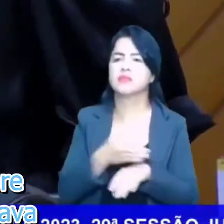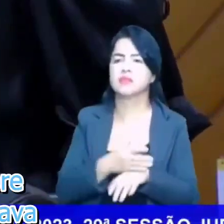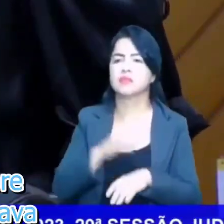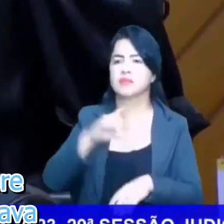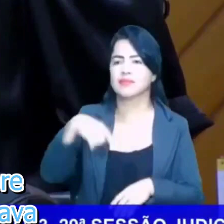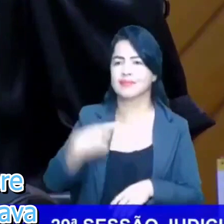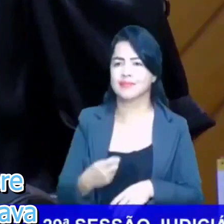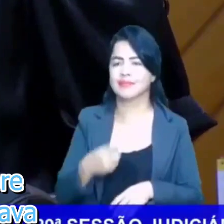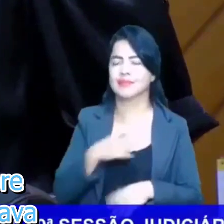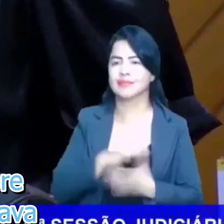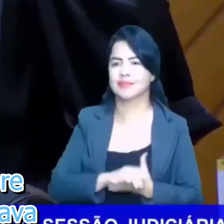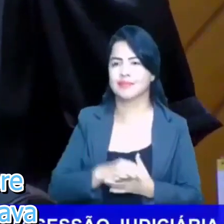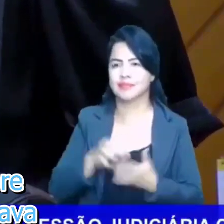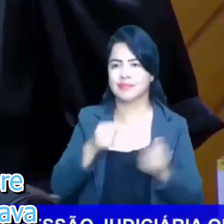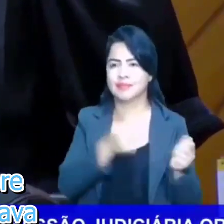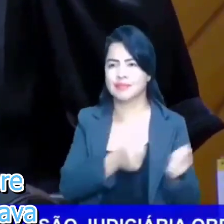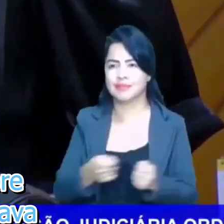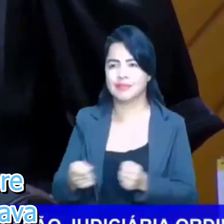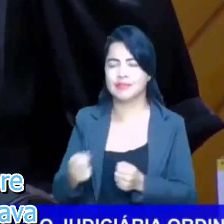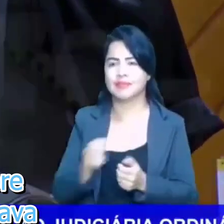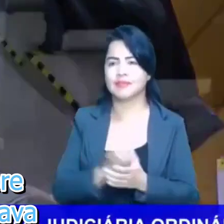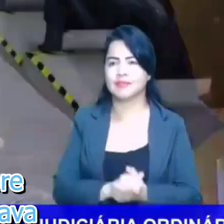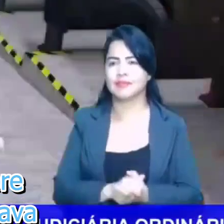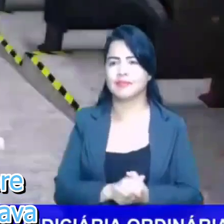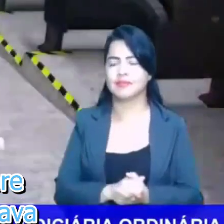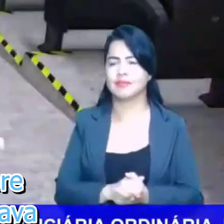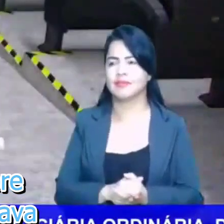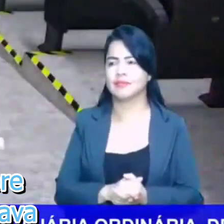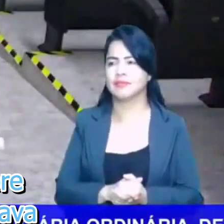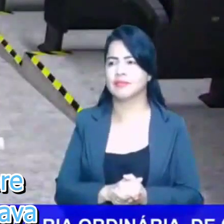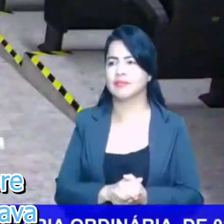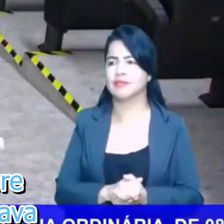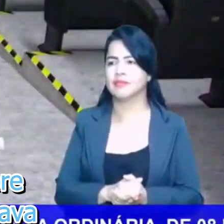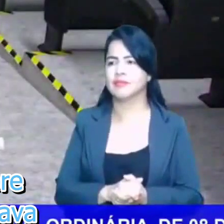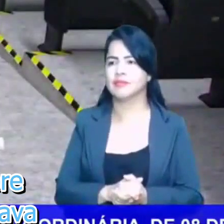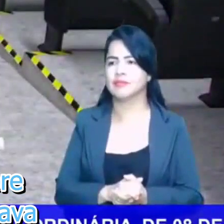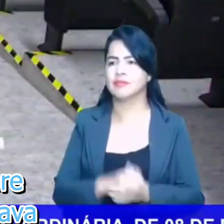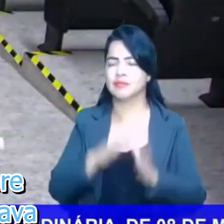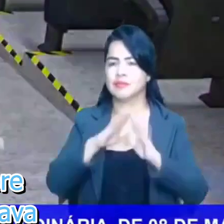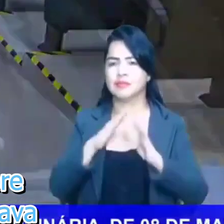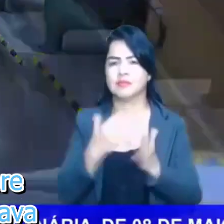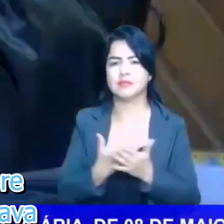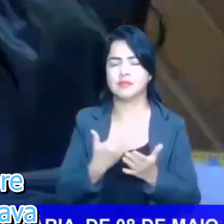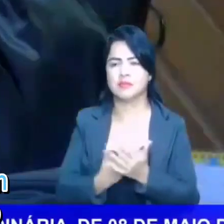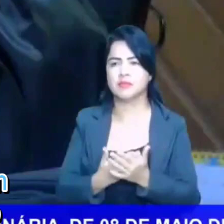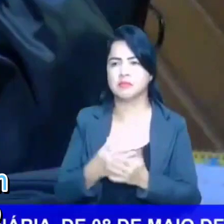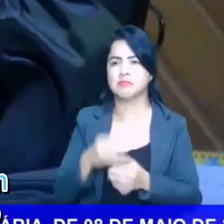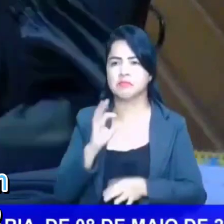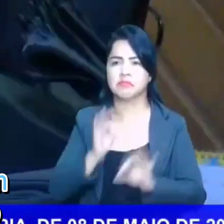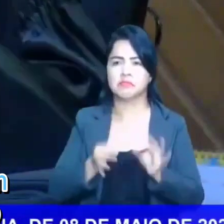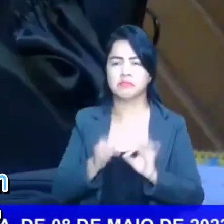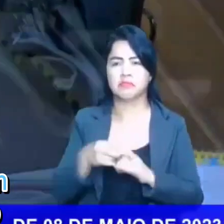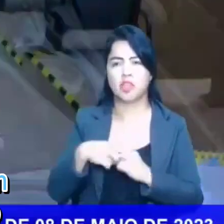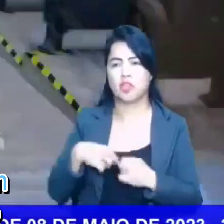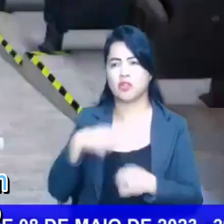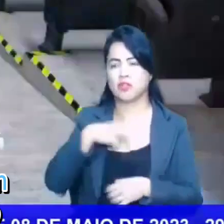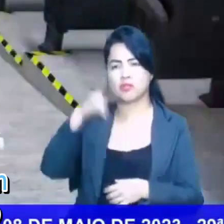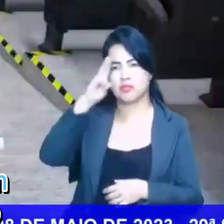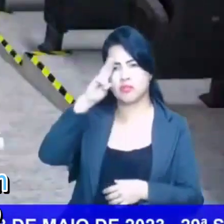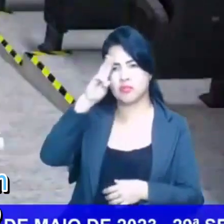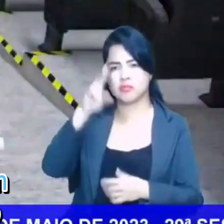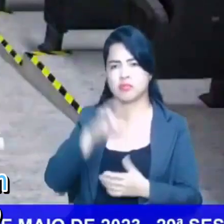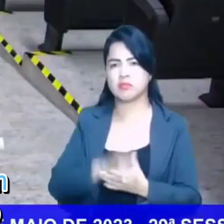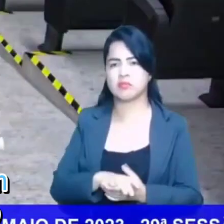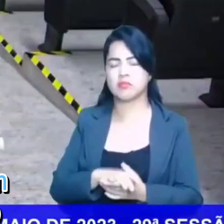desembargador João Lages. Depois da sessão aqui, a gente conversa sobre isso. O TSE, né, pela escola judiciária. Eu não estava nem lembrando tá disso. Tá bom. Novamente, mais então,